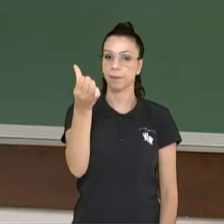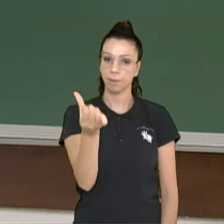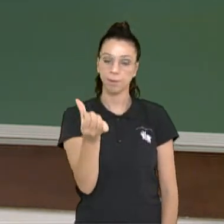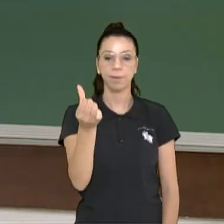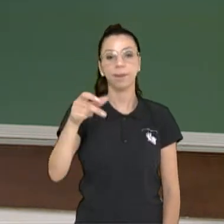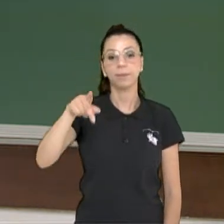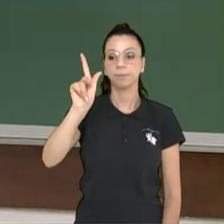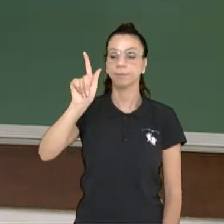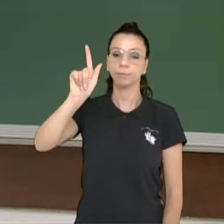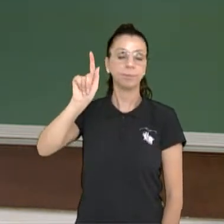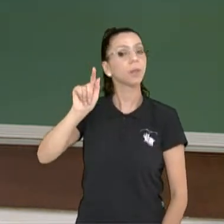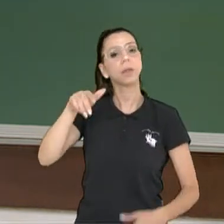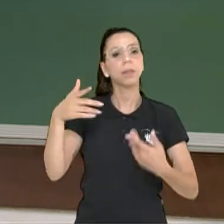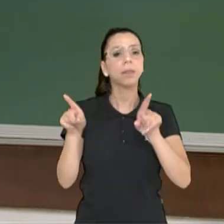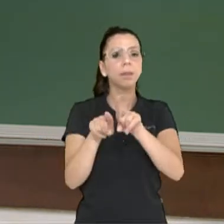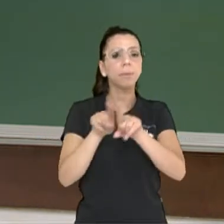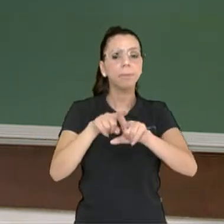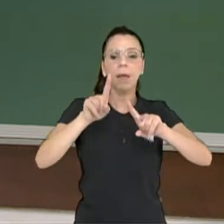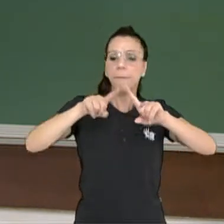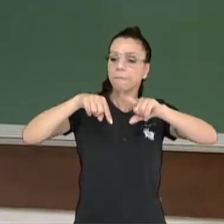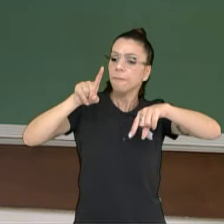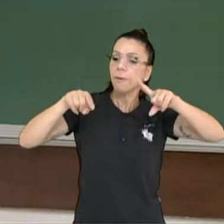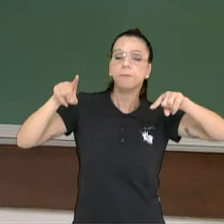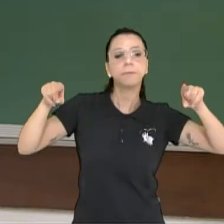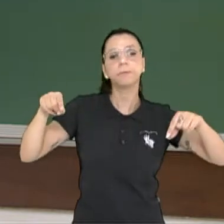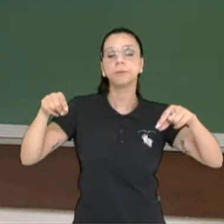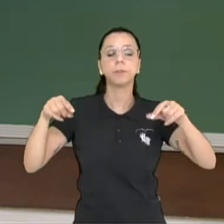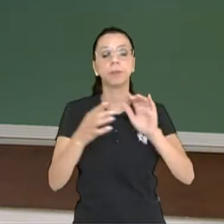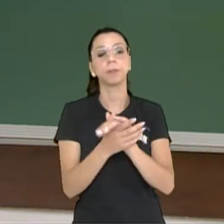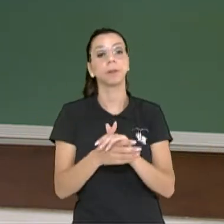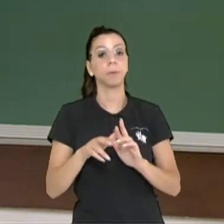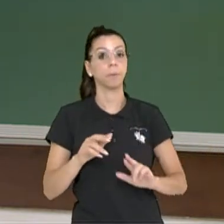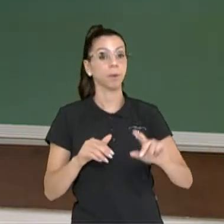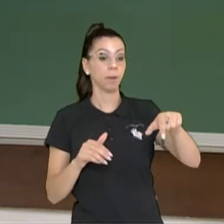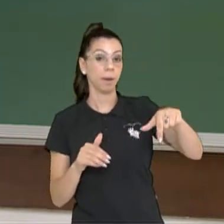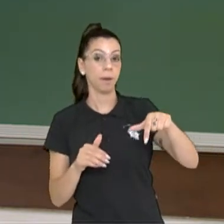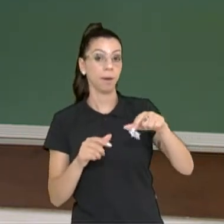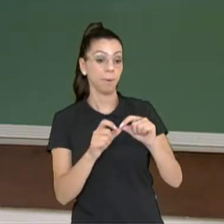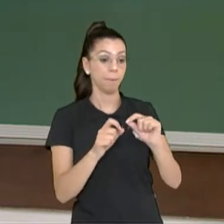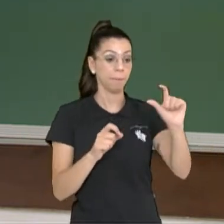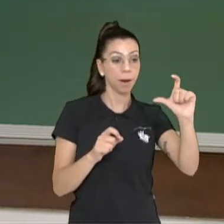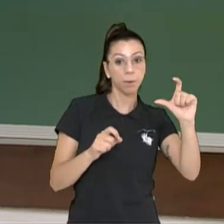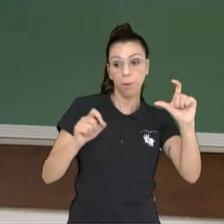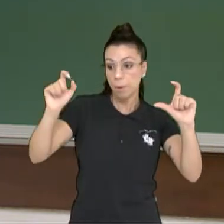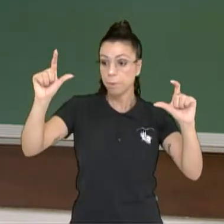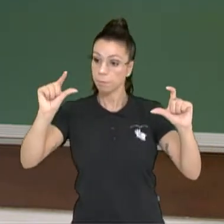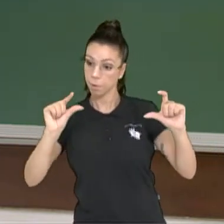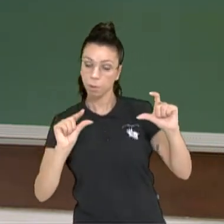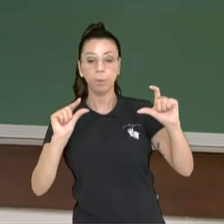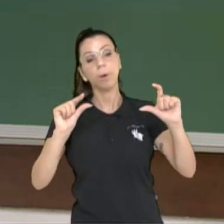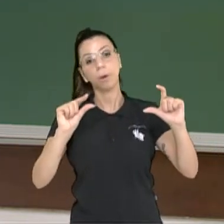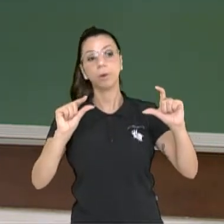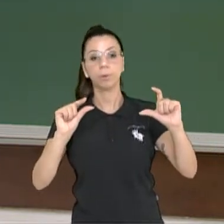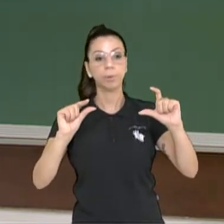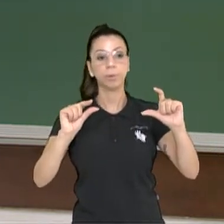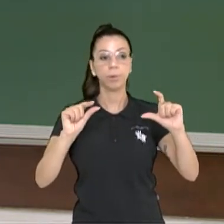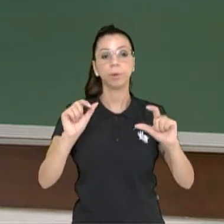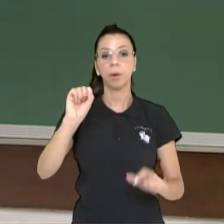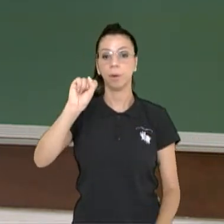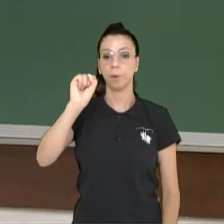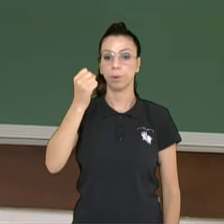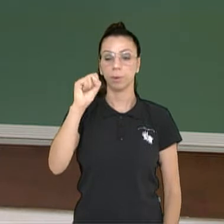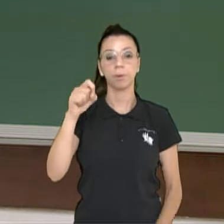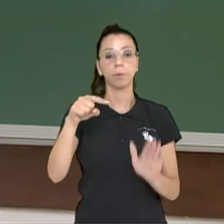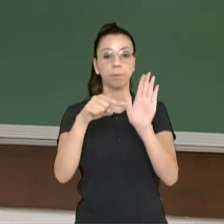se variam esses valores. Então, nós pegamos a diferença entre o maior e o menor valor obtido dessa amostra, que é 88